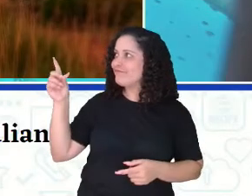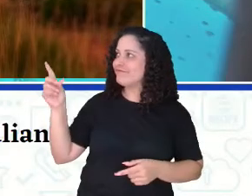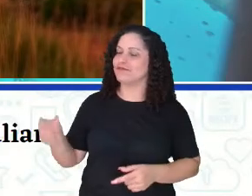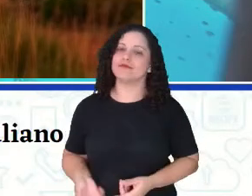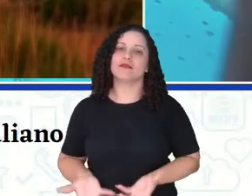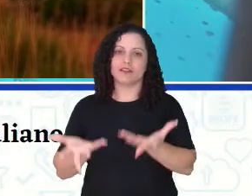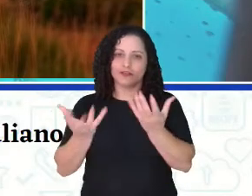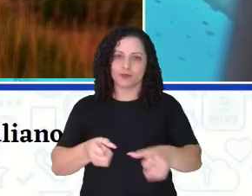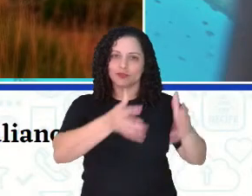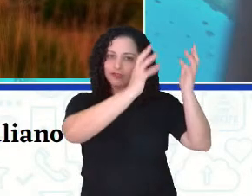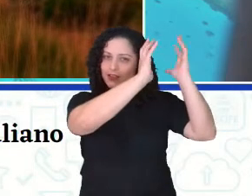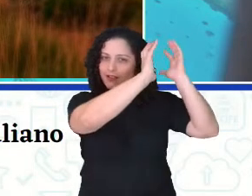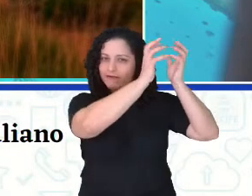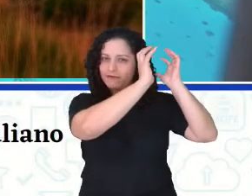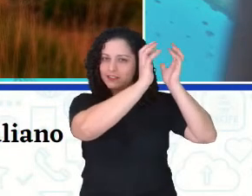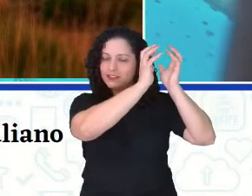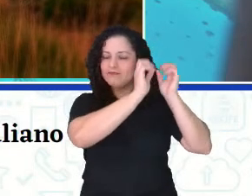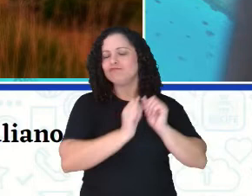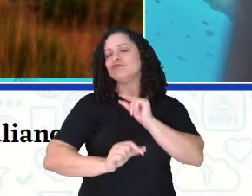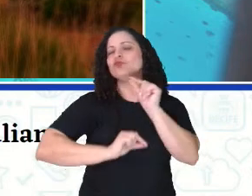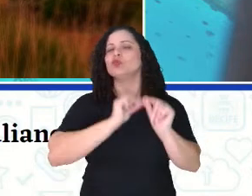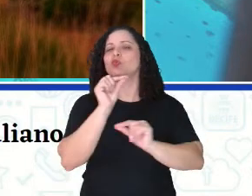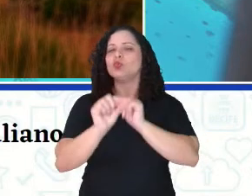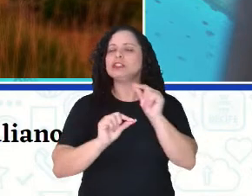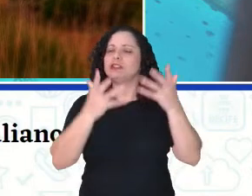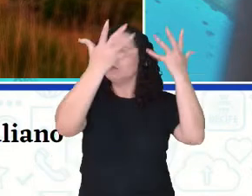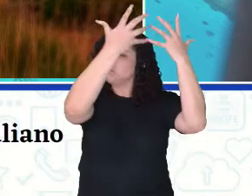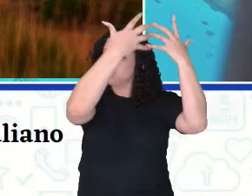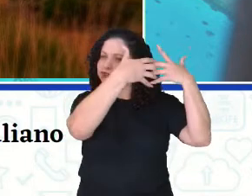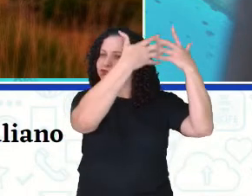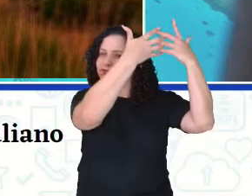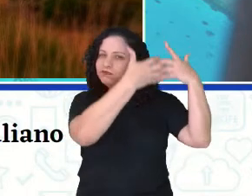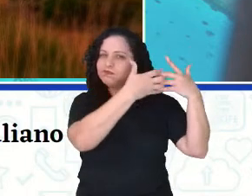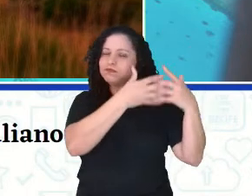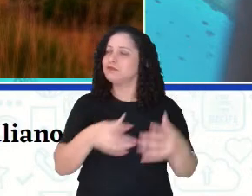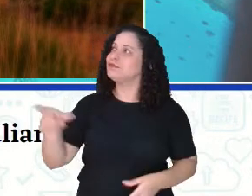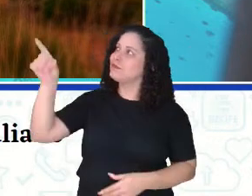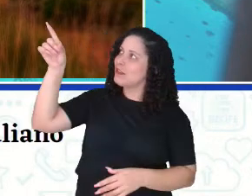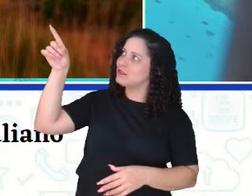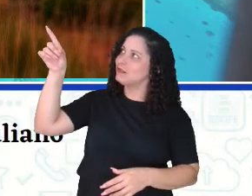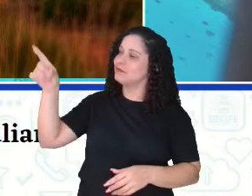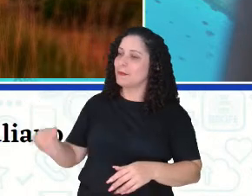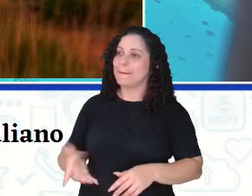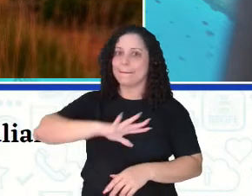relação à paisagem, né? Então, como essa paisagem